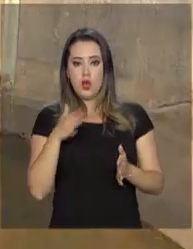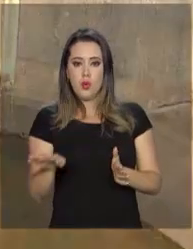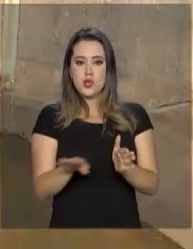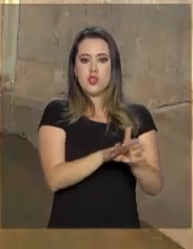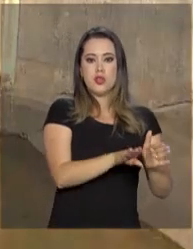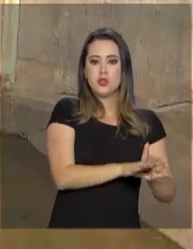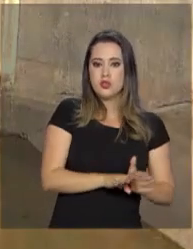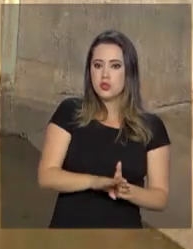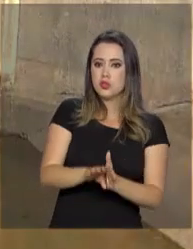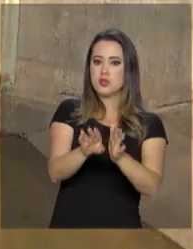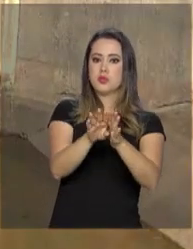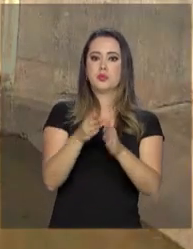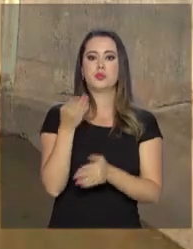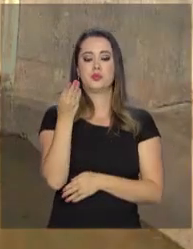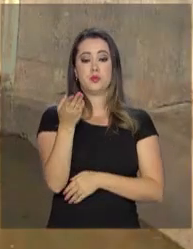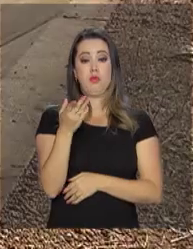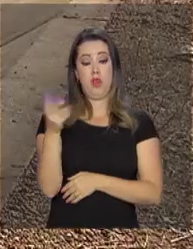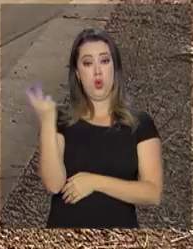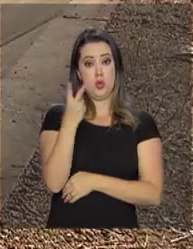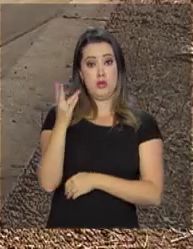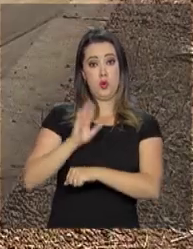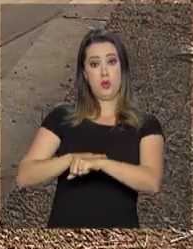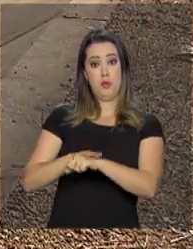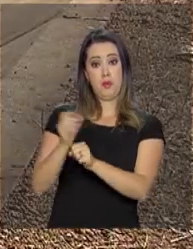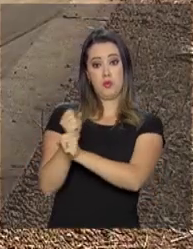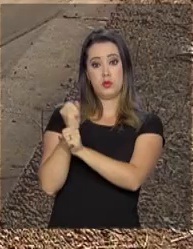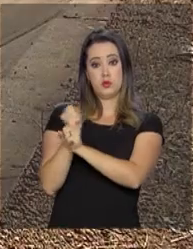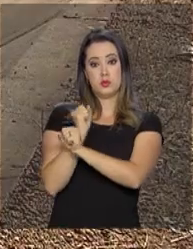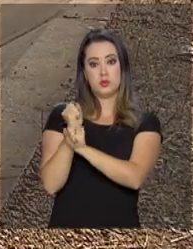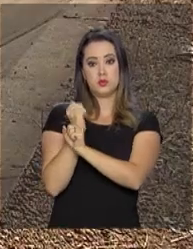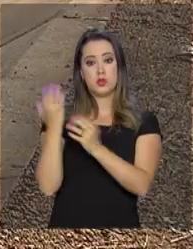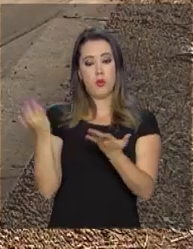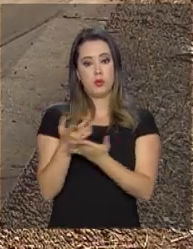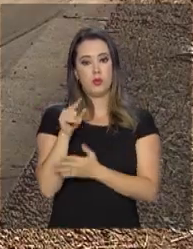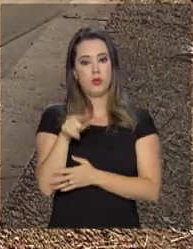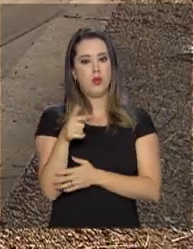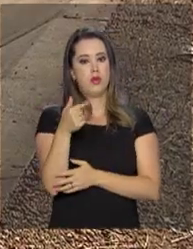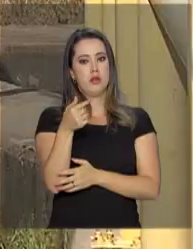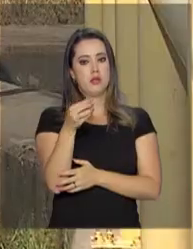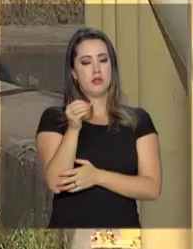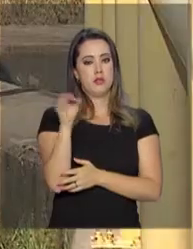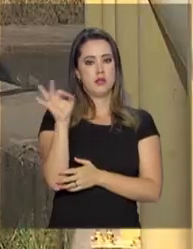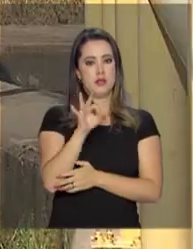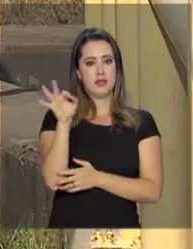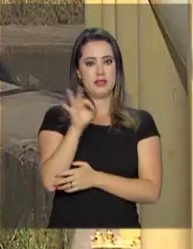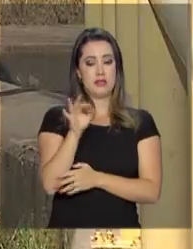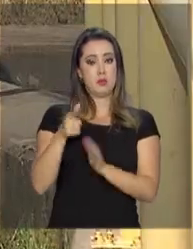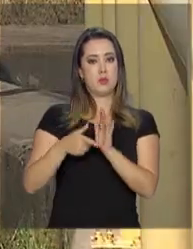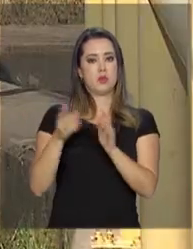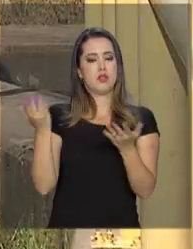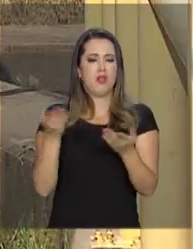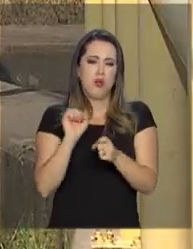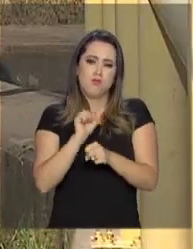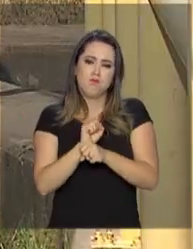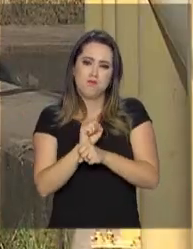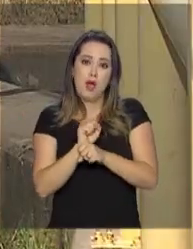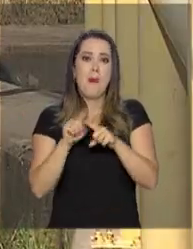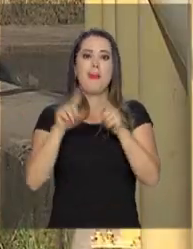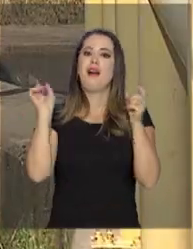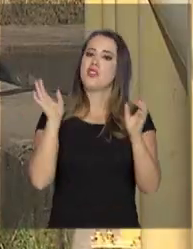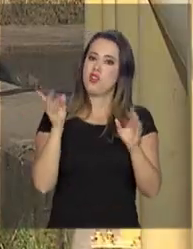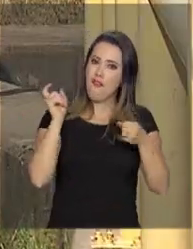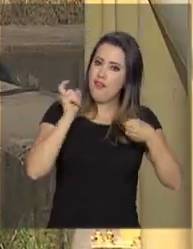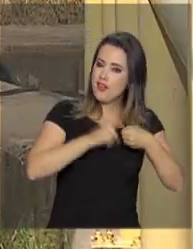As obras na segunda etapa do projeto, que estava com mais de 70% de execução, estão paralisadas, mas vão